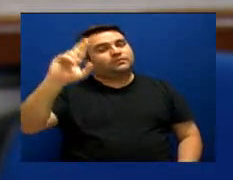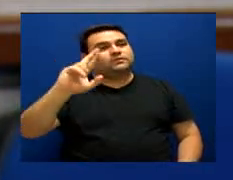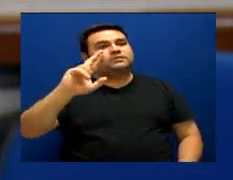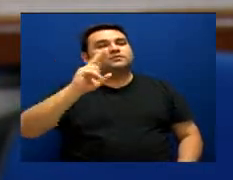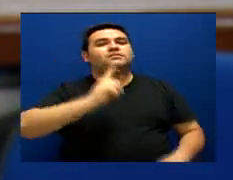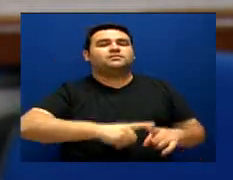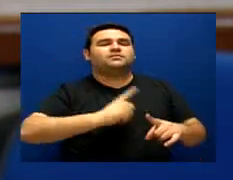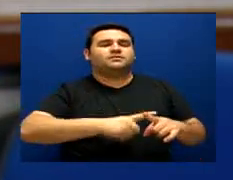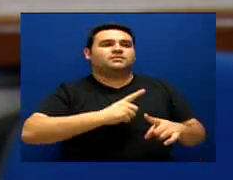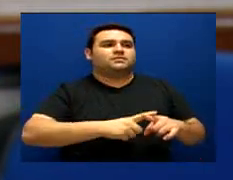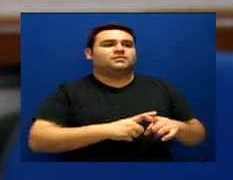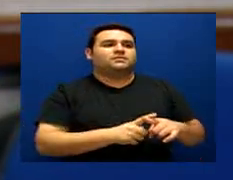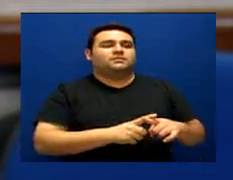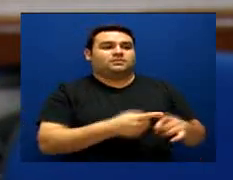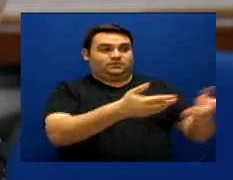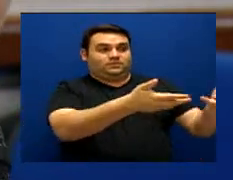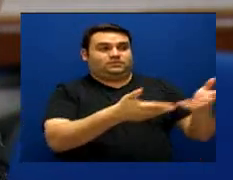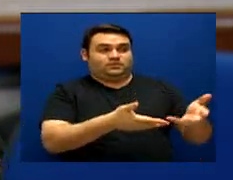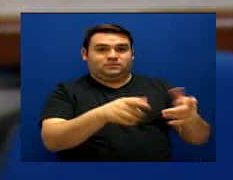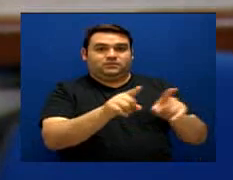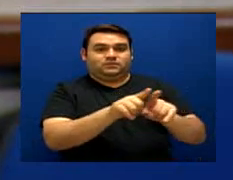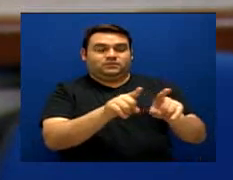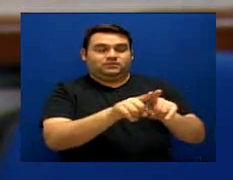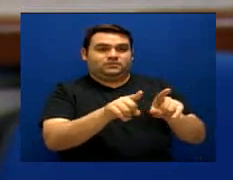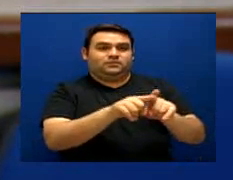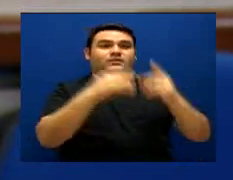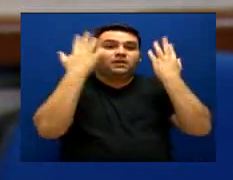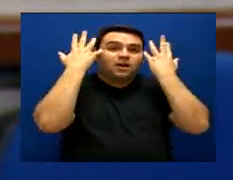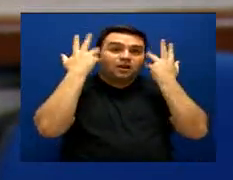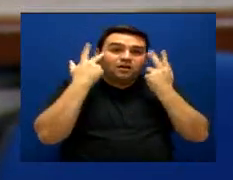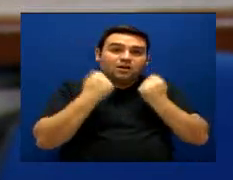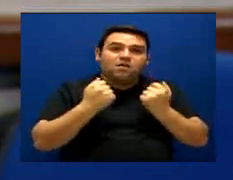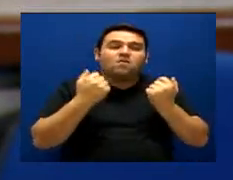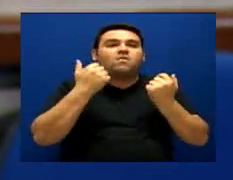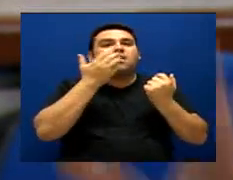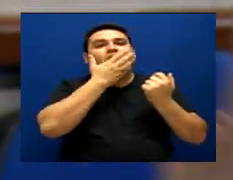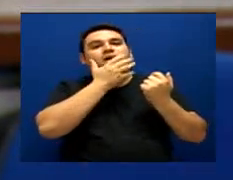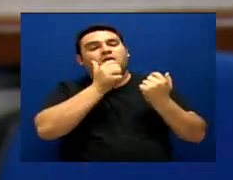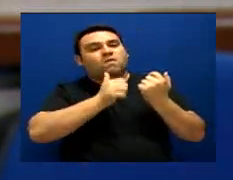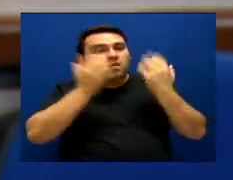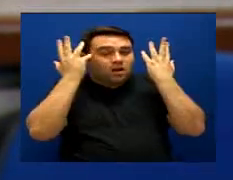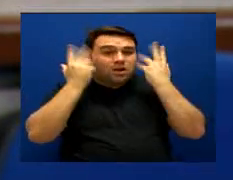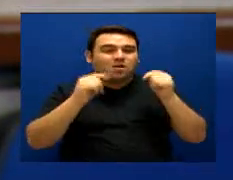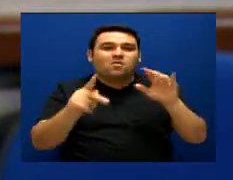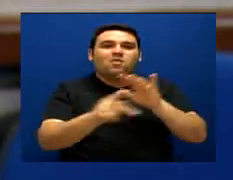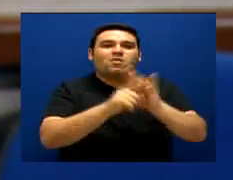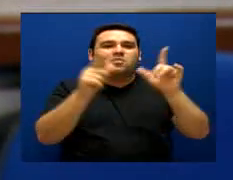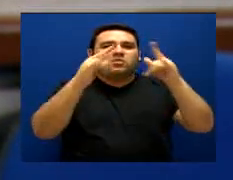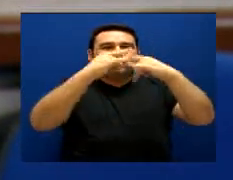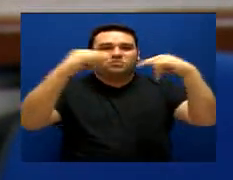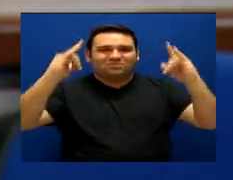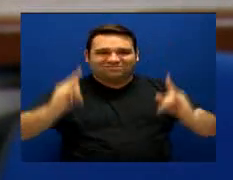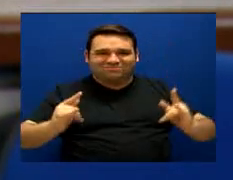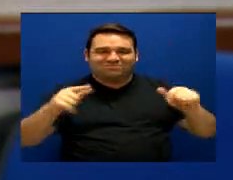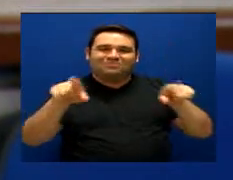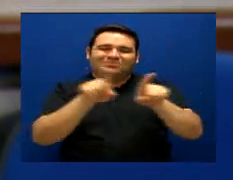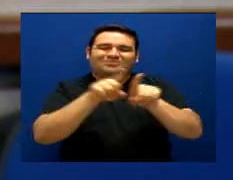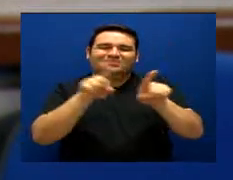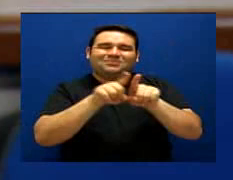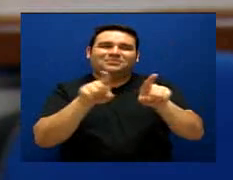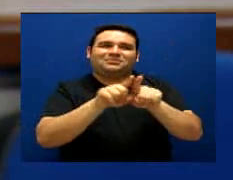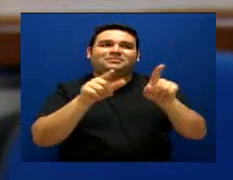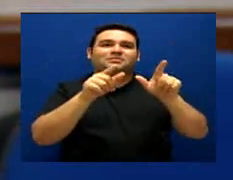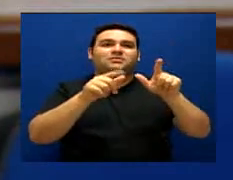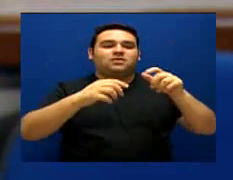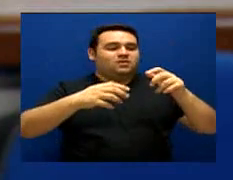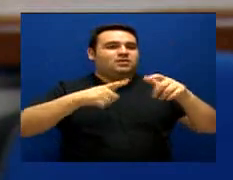responsável para receber também leões, leoas de circos e também